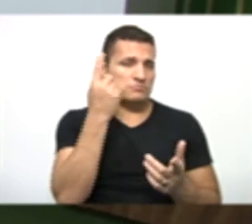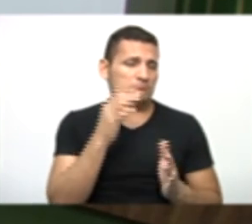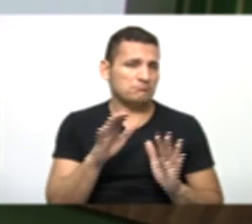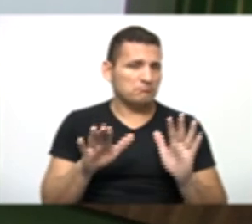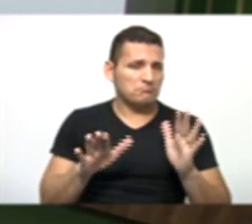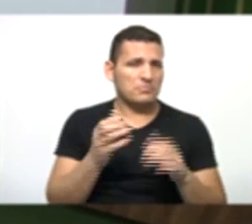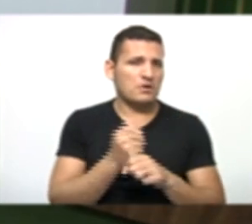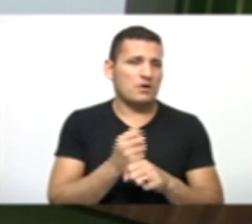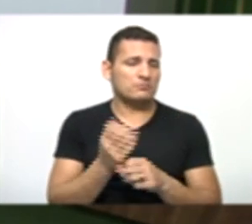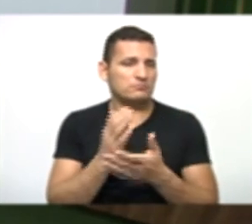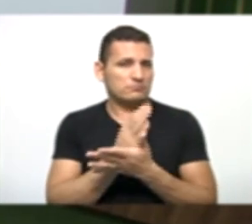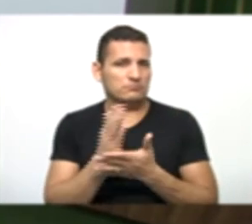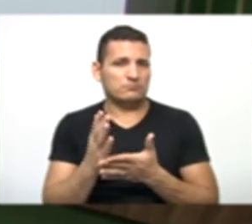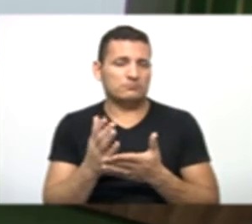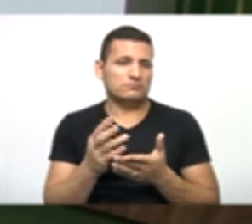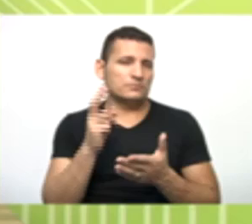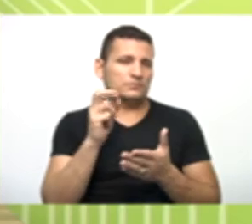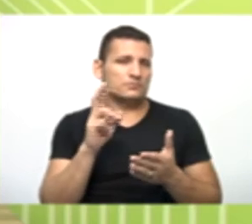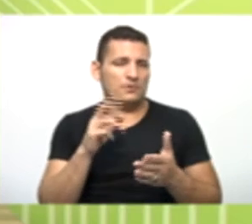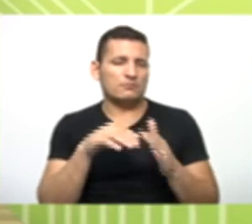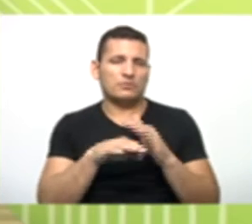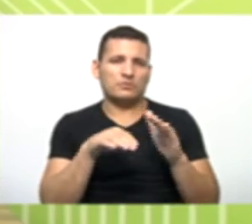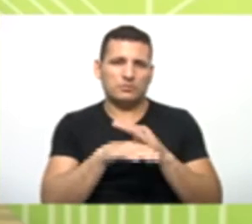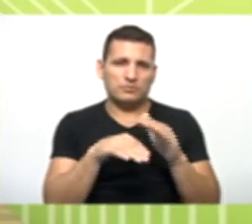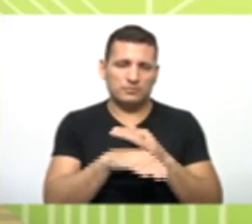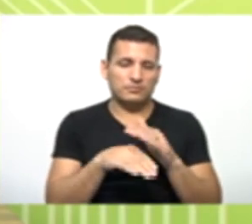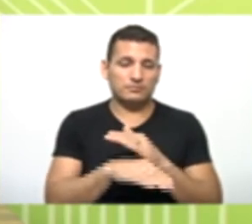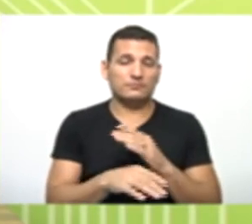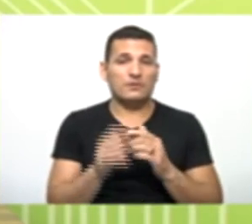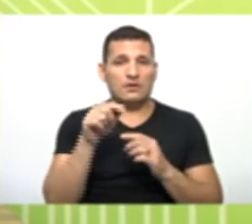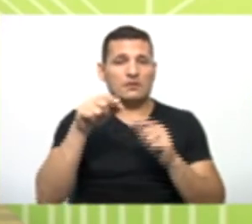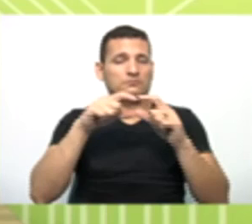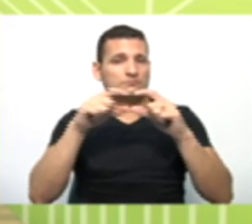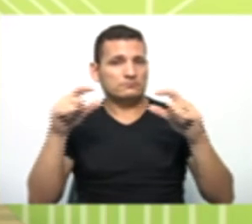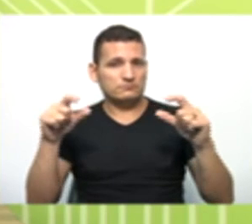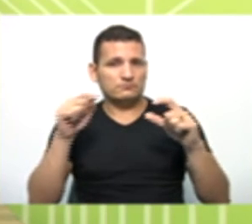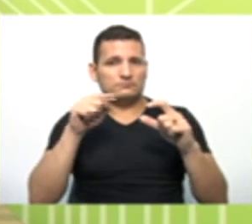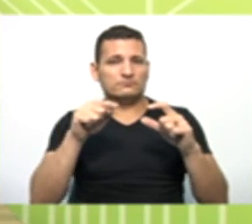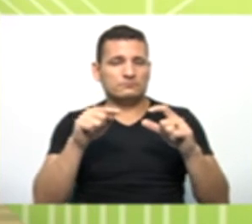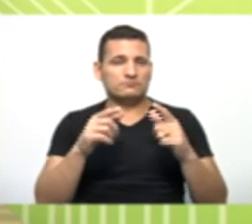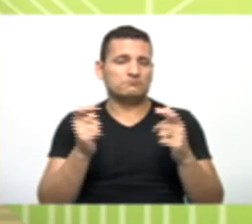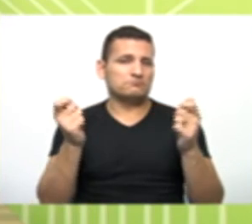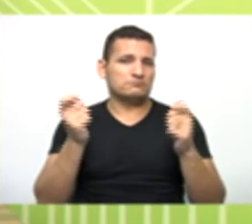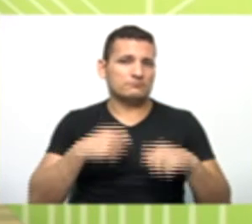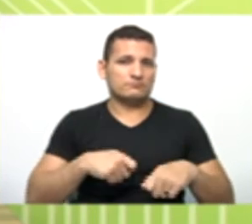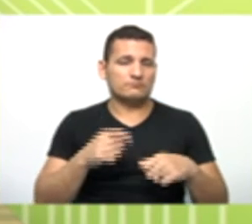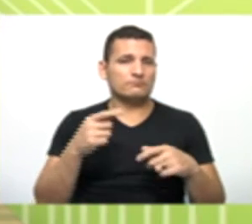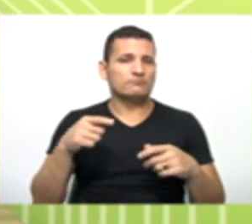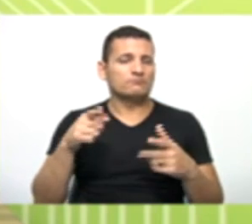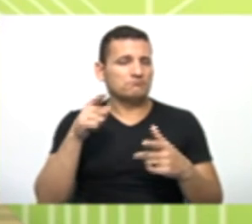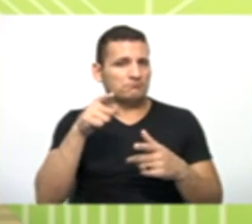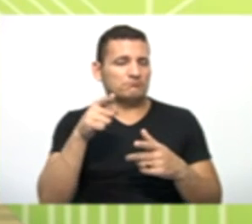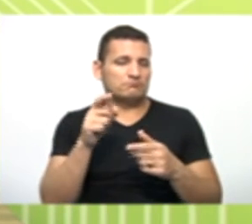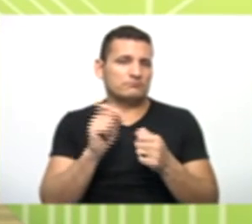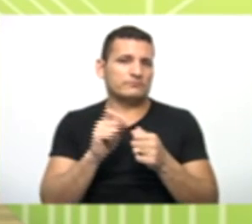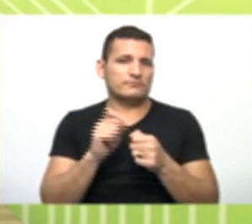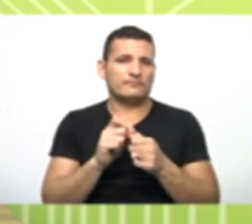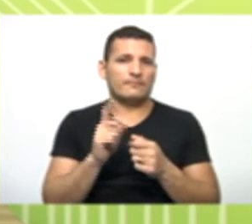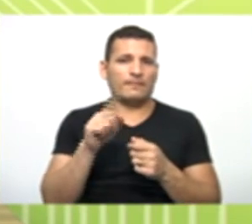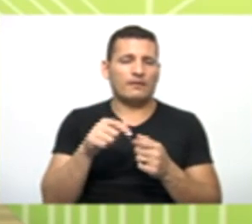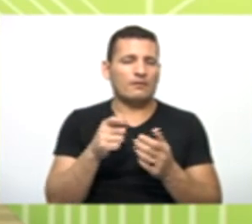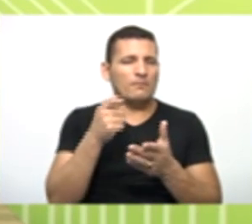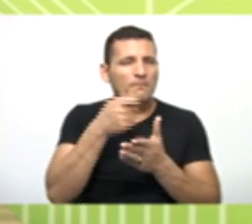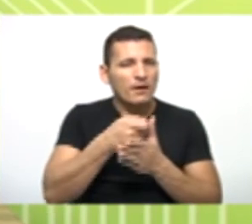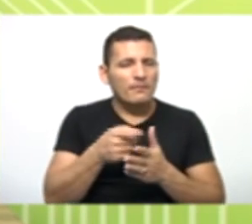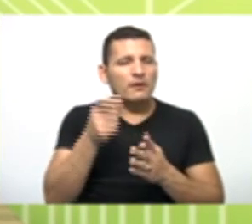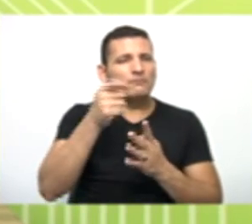bem baixo, todo mês você colocando R$50. Essa equação aqui permite que você faça isso, que é aquele pagamento todo